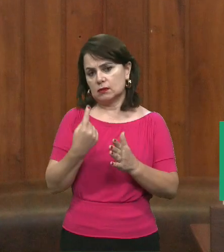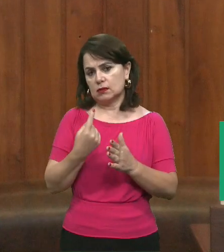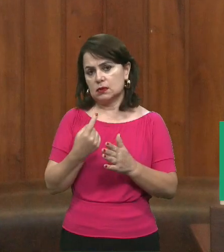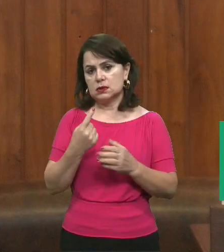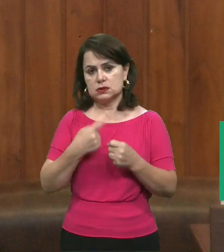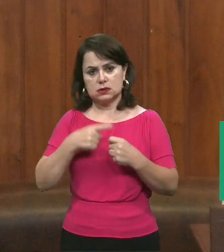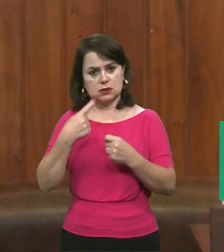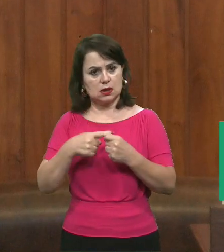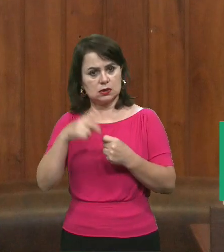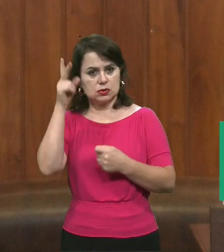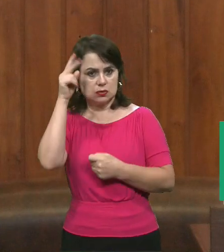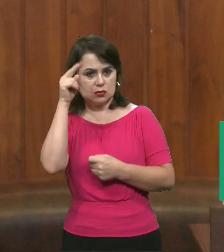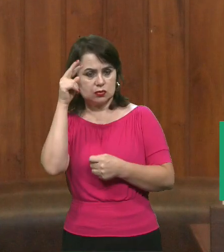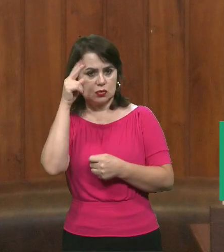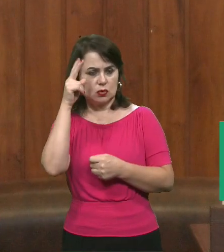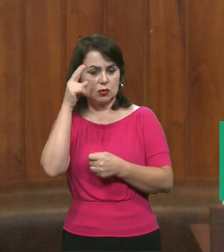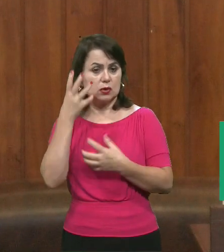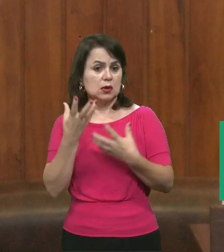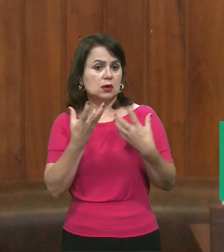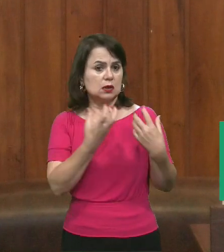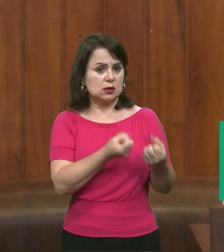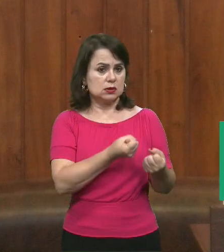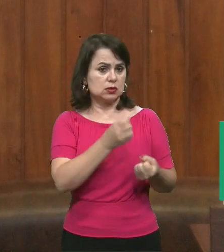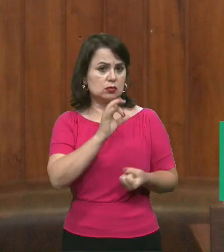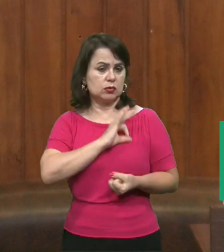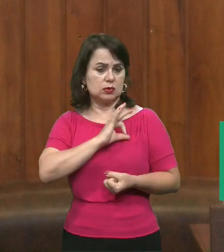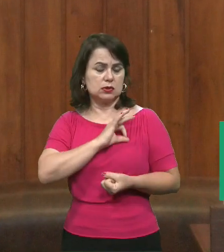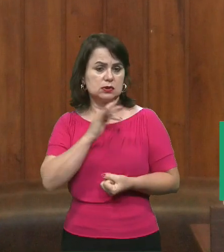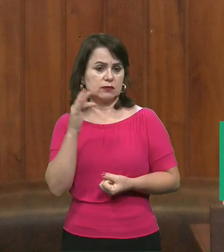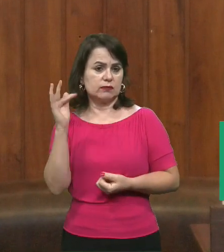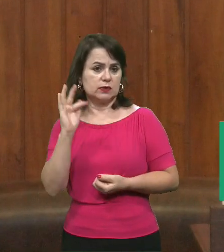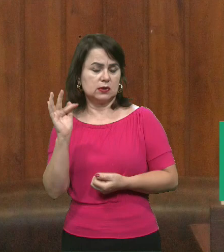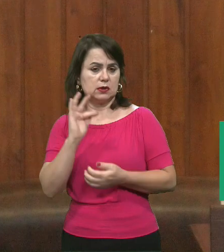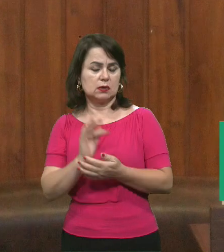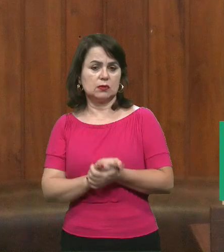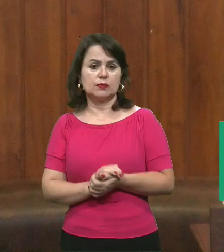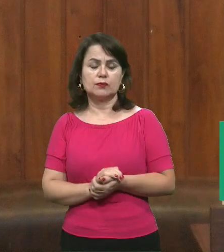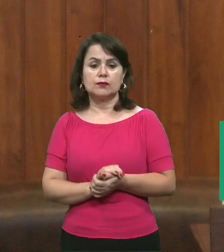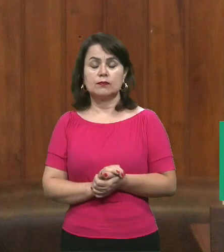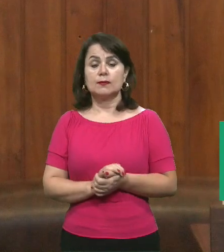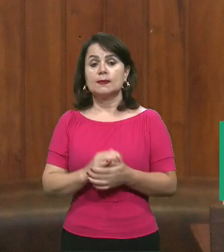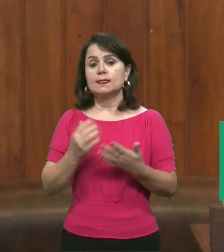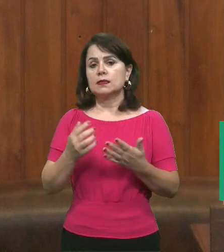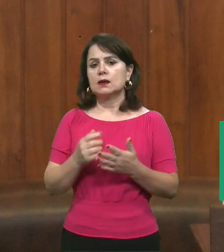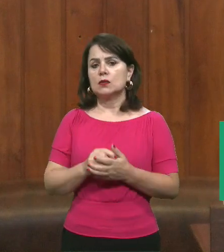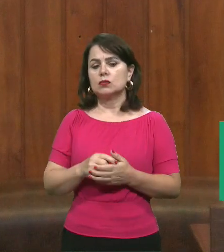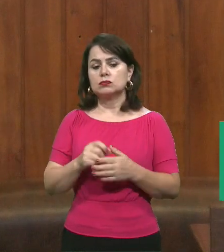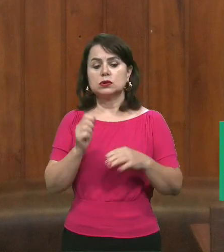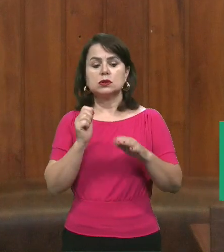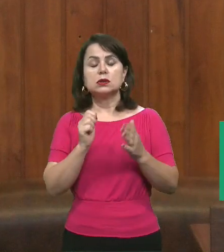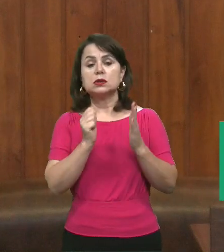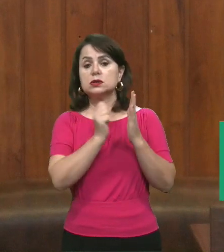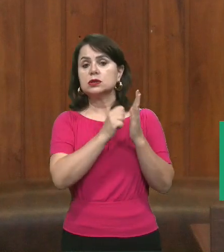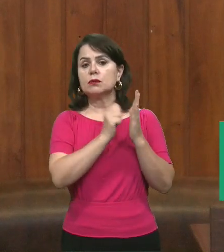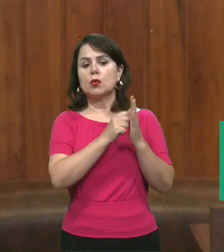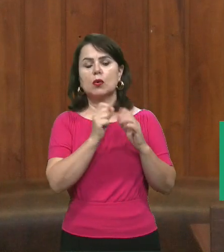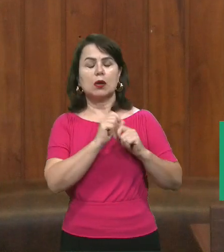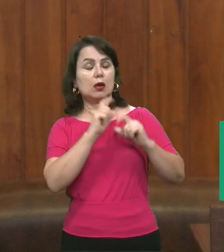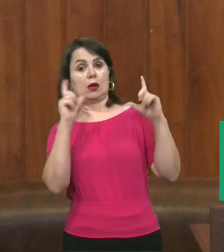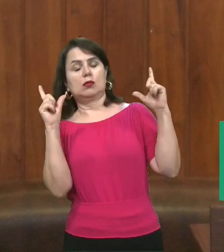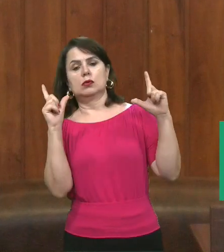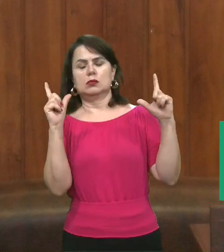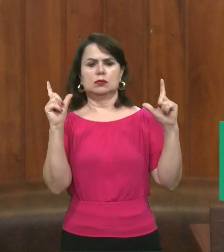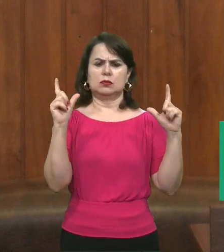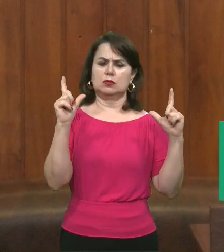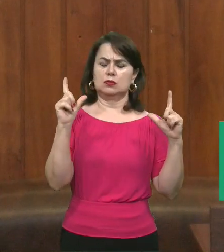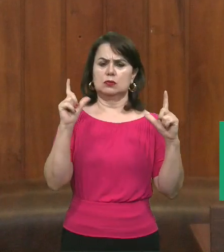cidade, recebeu a Polícia Federal na porta às 6 horas da manhã. Foi acordado às 6 horas da manhã. Secretário